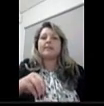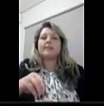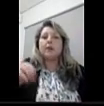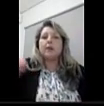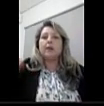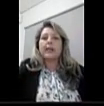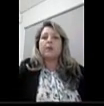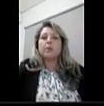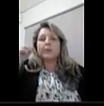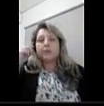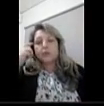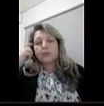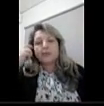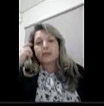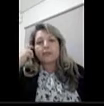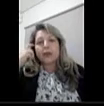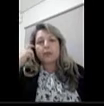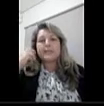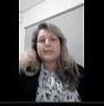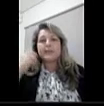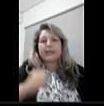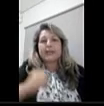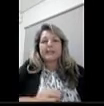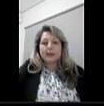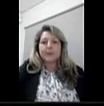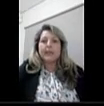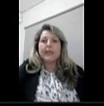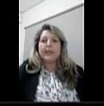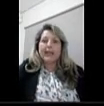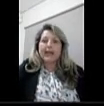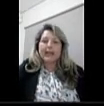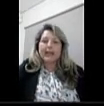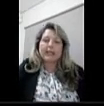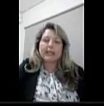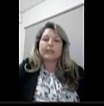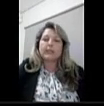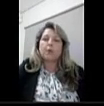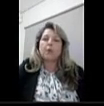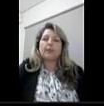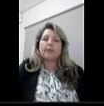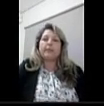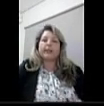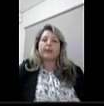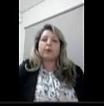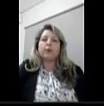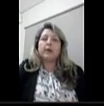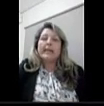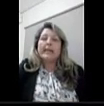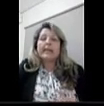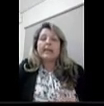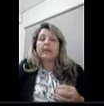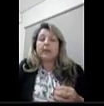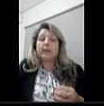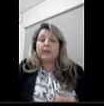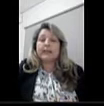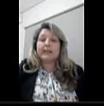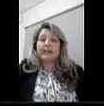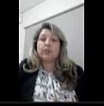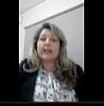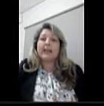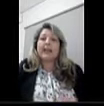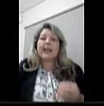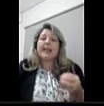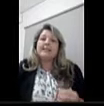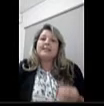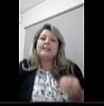gravação enquanto você dá uma explicação. A calculadora, né, como a Lívia falou, e o importante